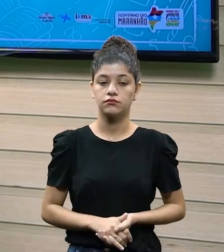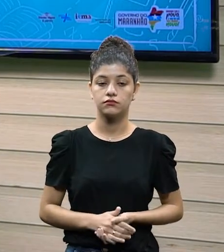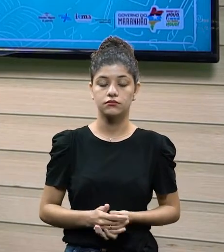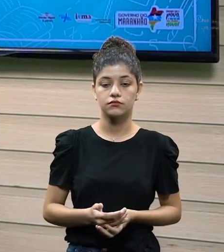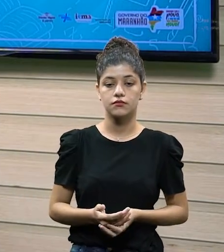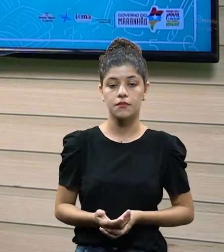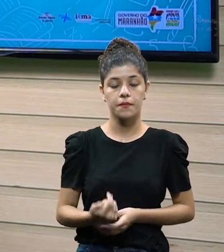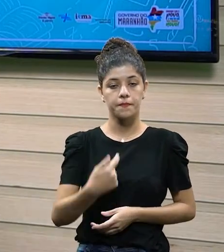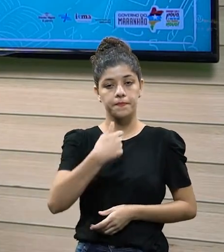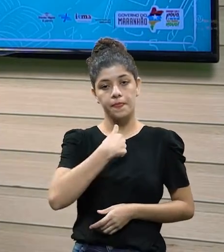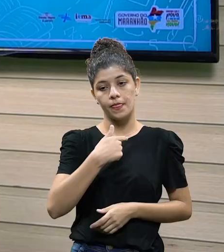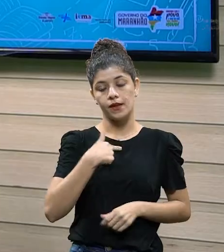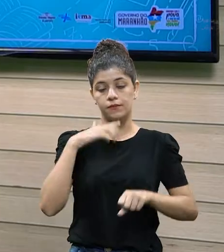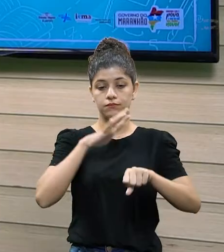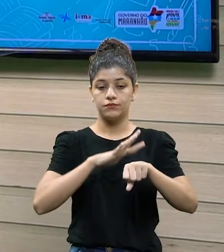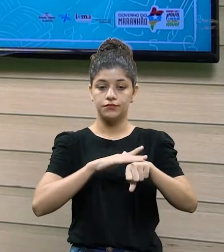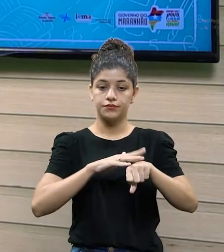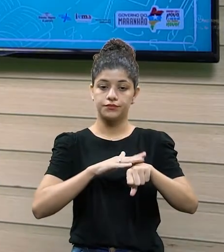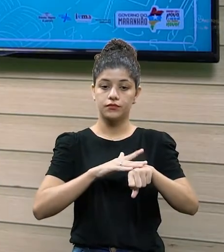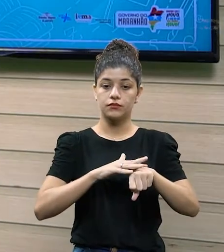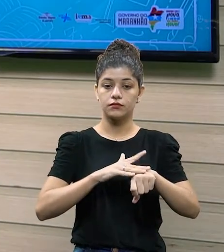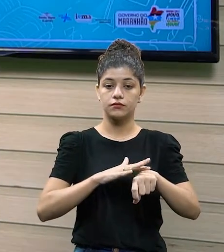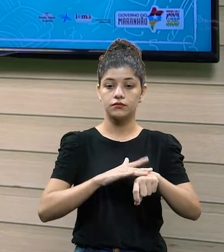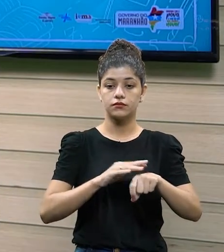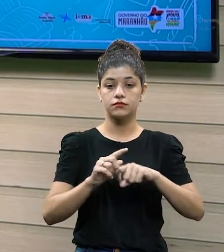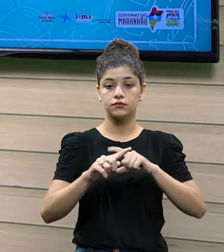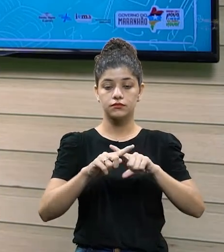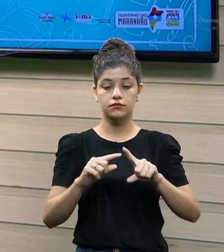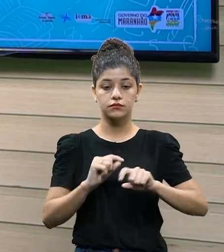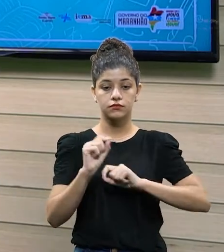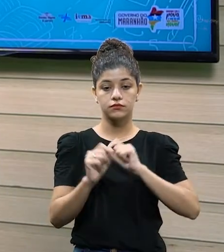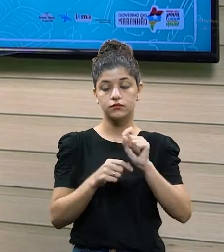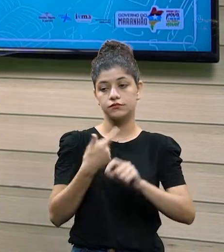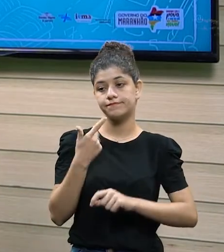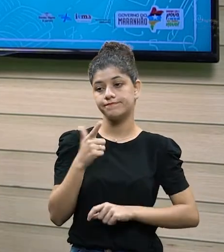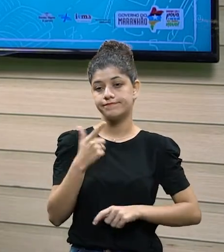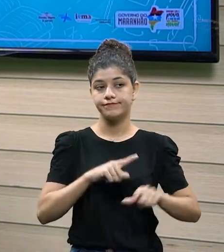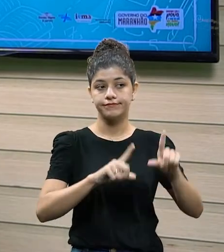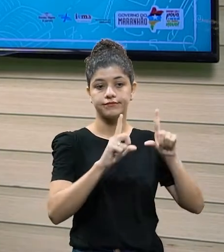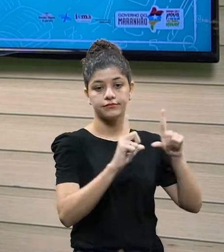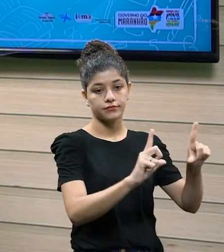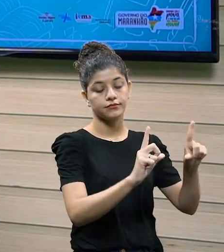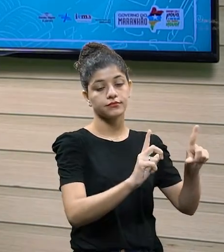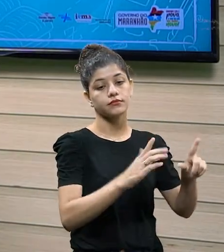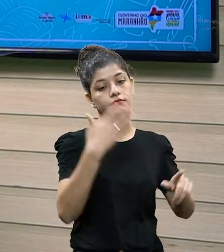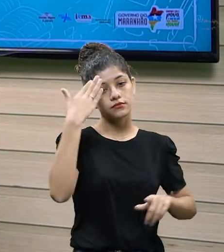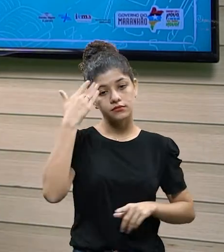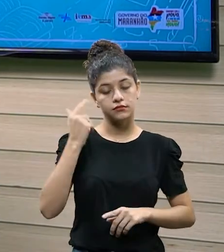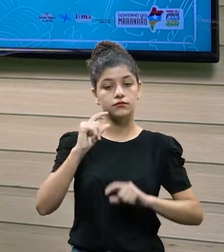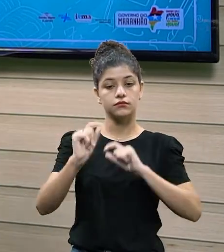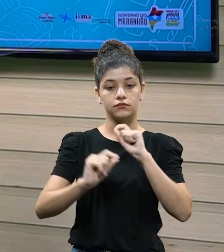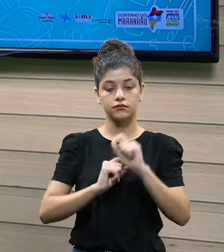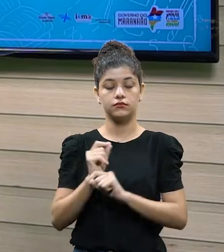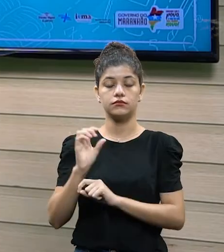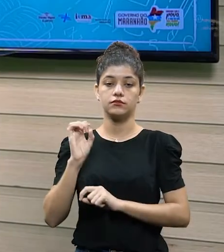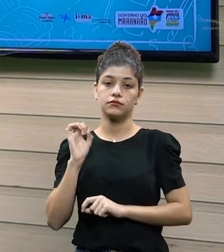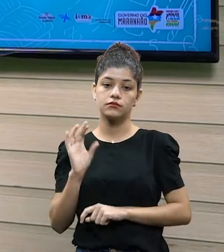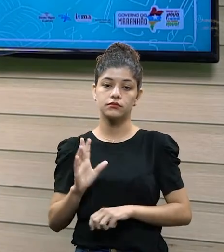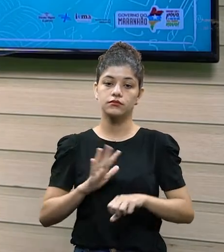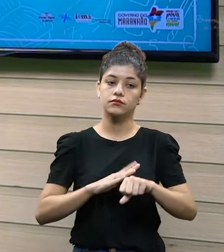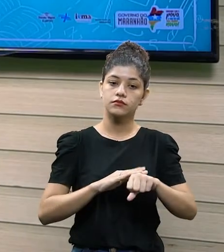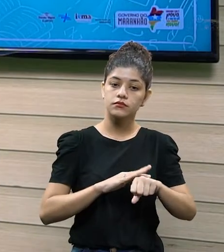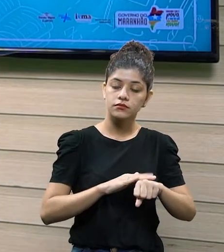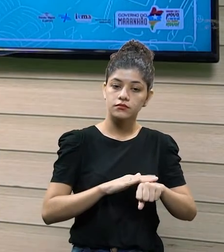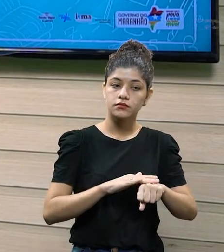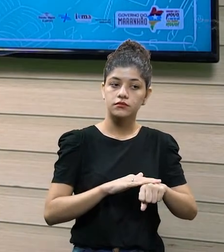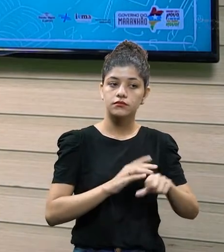que eu adoeci, mas por algum motivo eu não consegui o atestado médico. A gente sabe que legalmente Somente o atestado médico